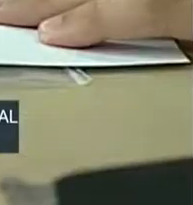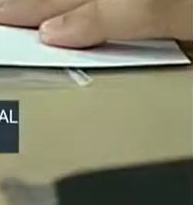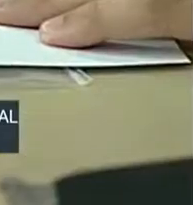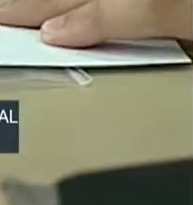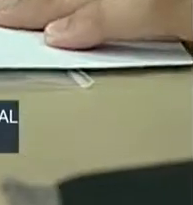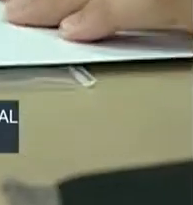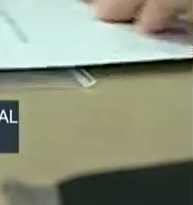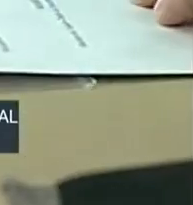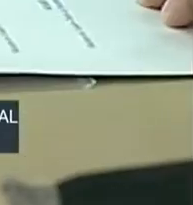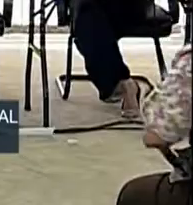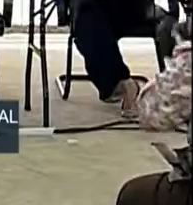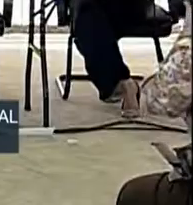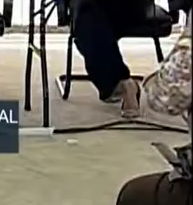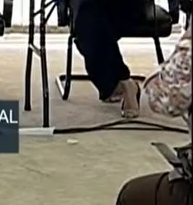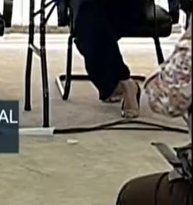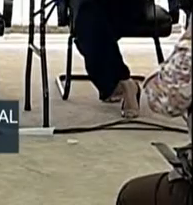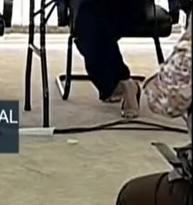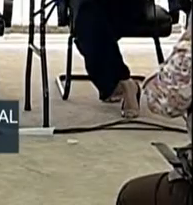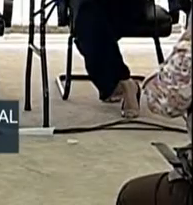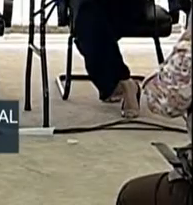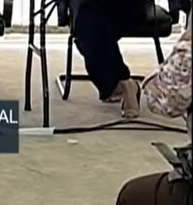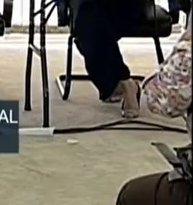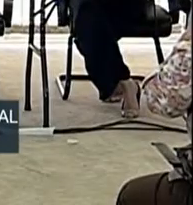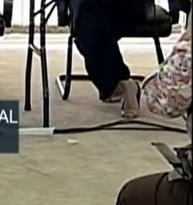E aí